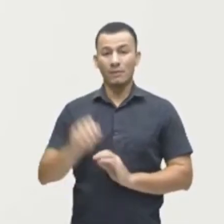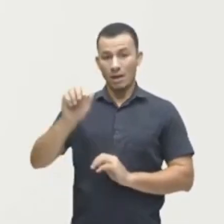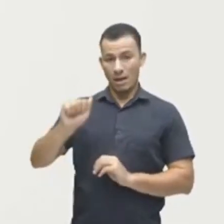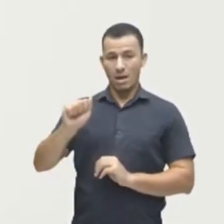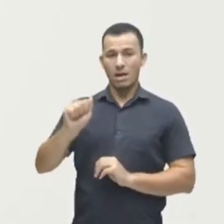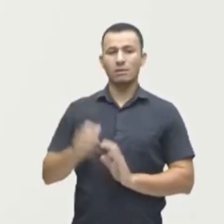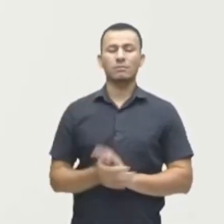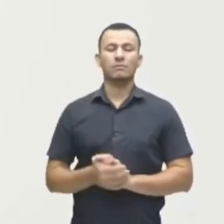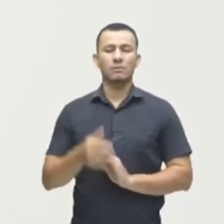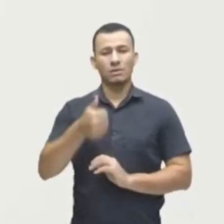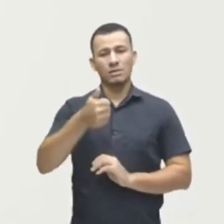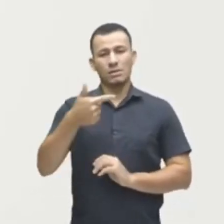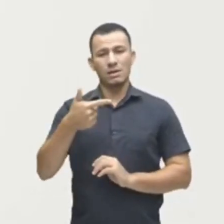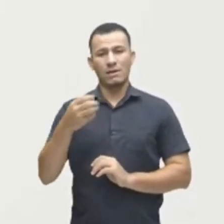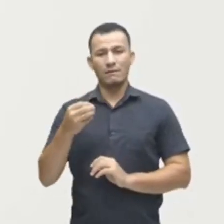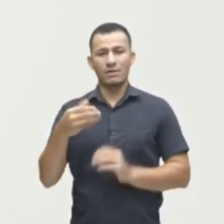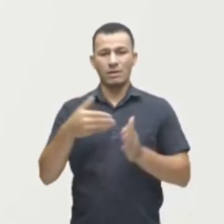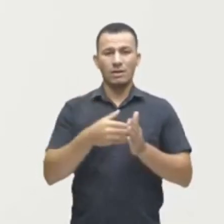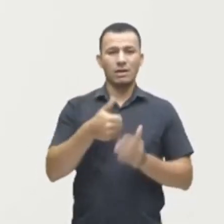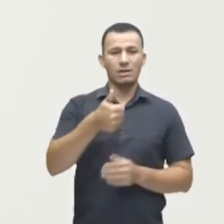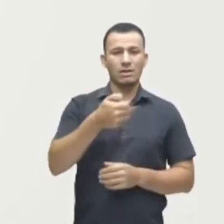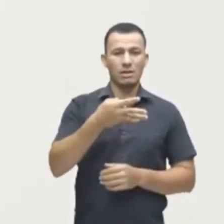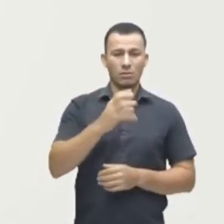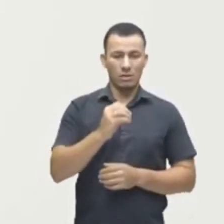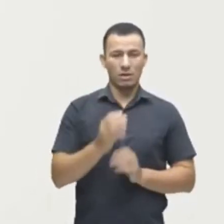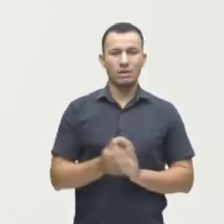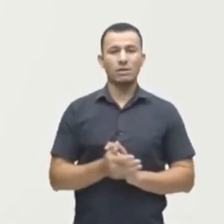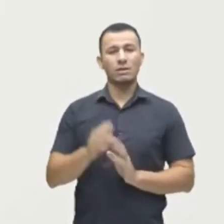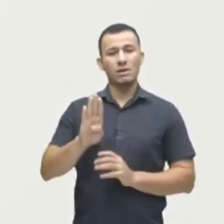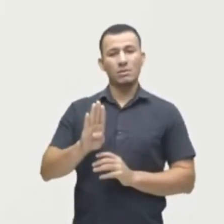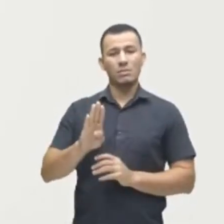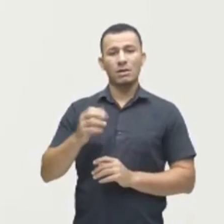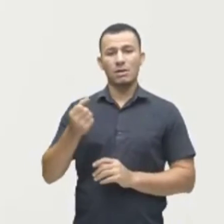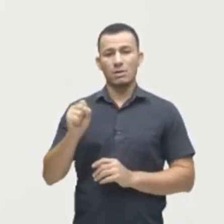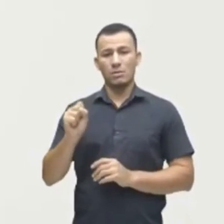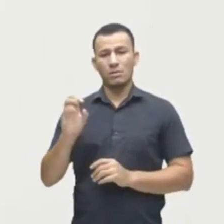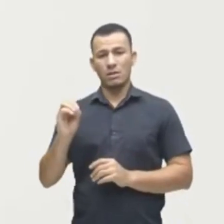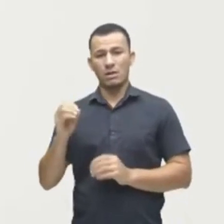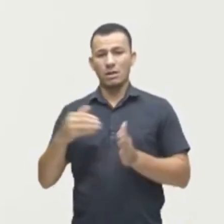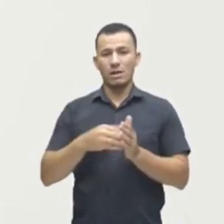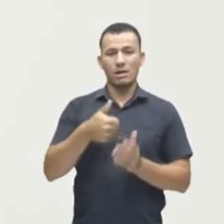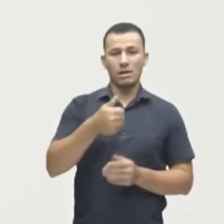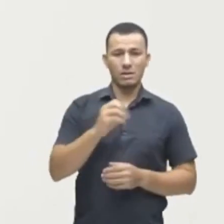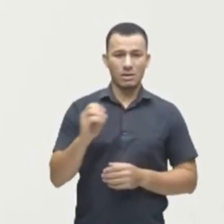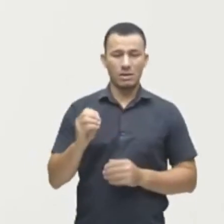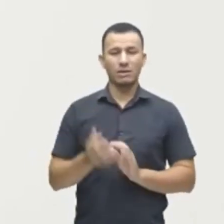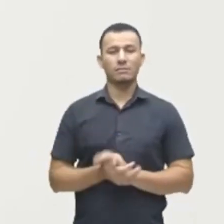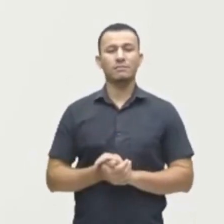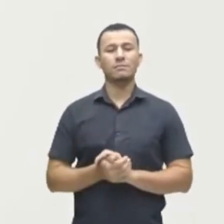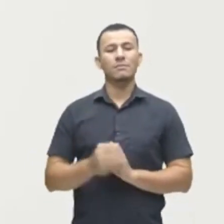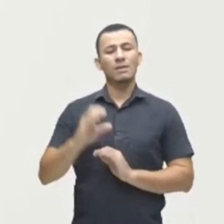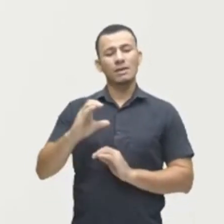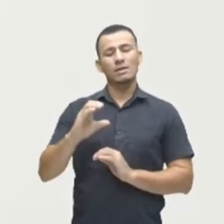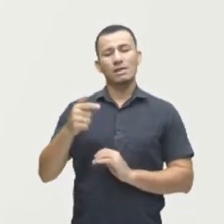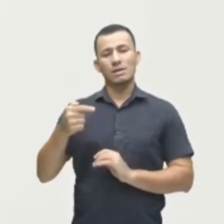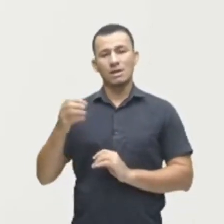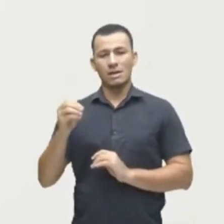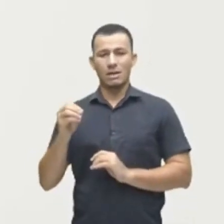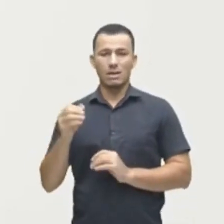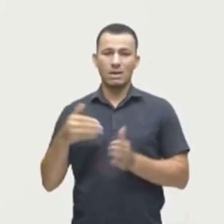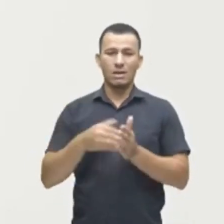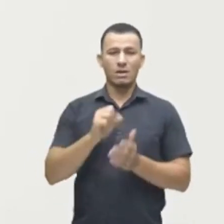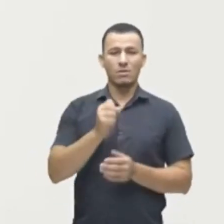A, 120 a 140, B, de 80 a 100, a C de 70 a 80 e a letra D de